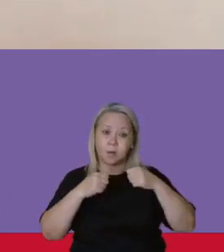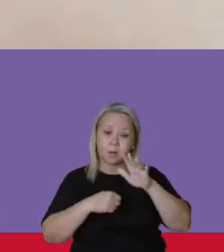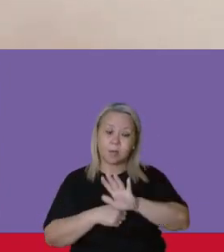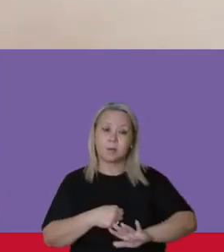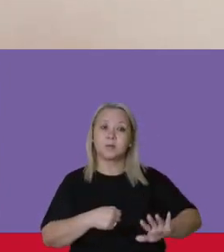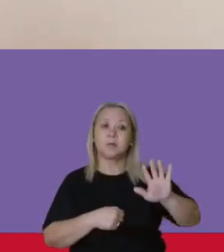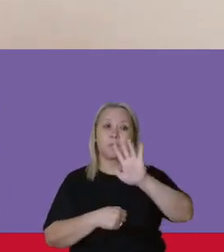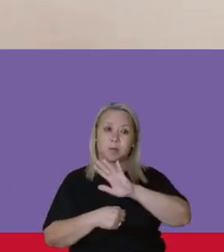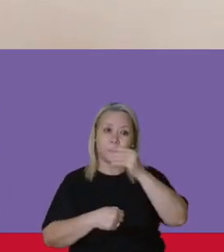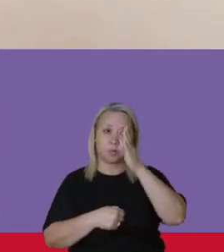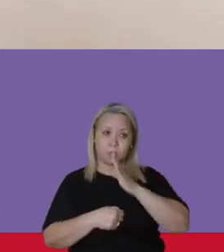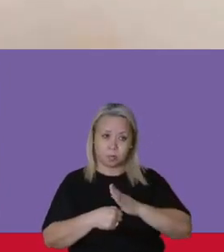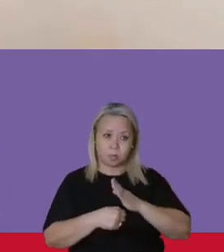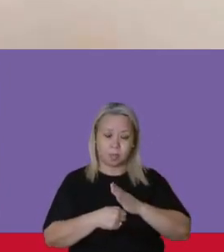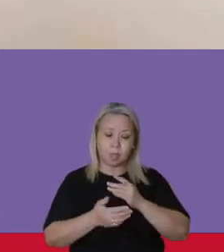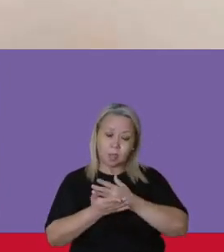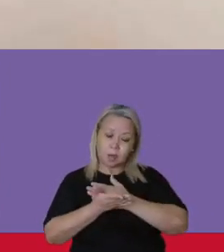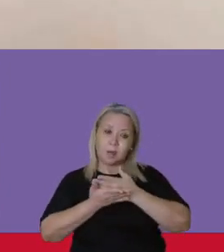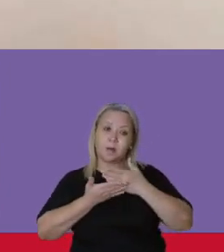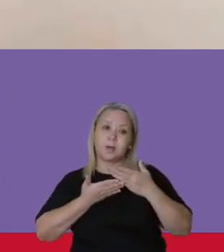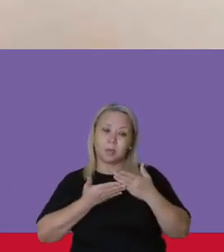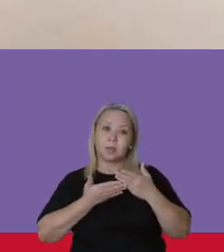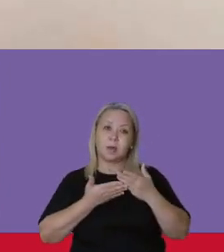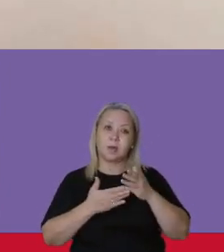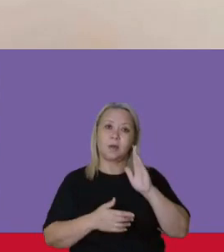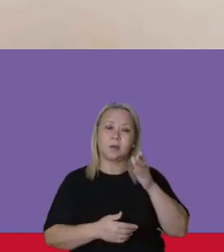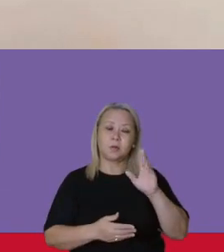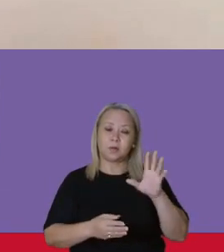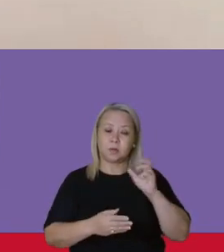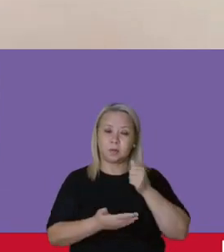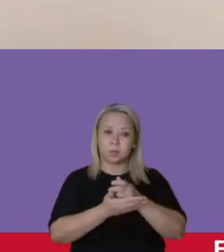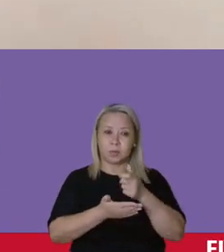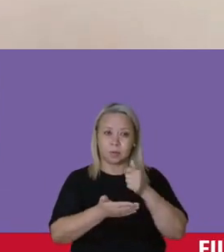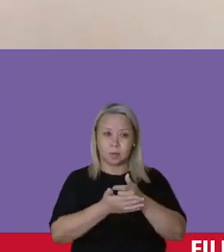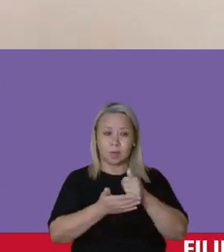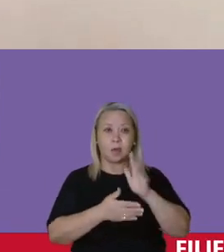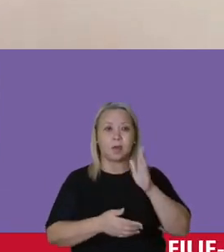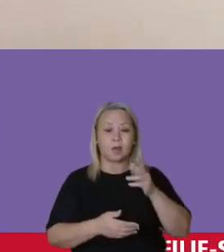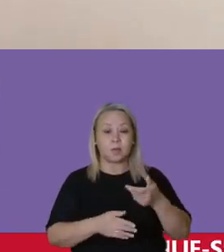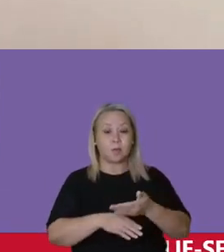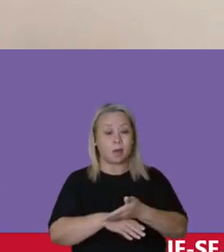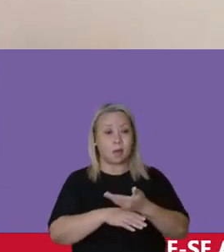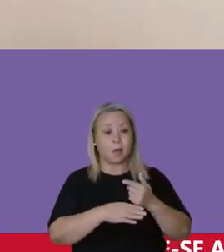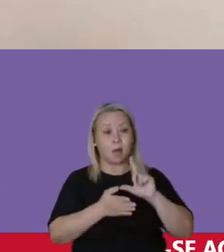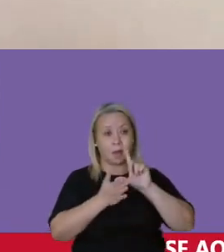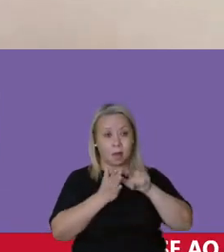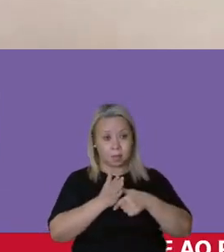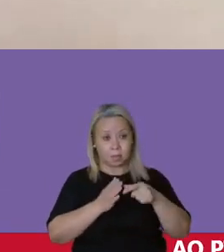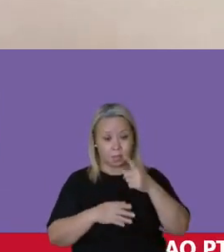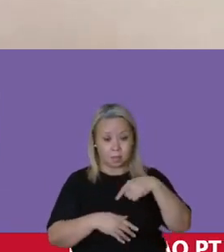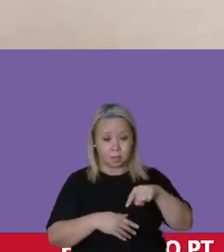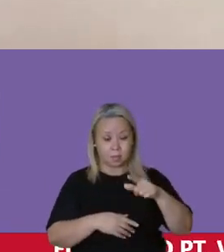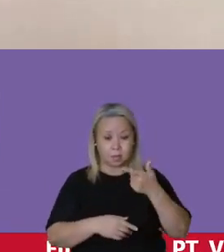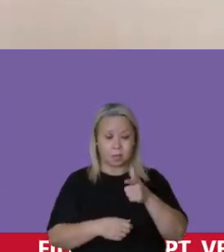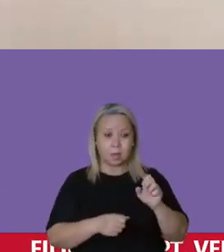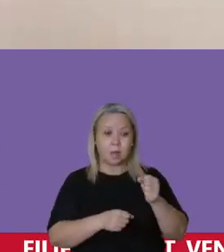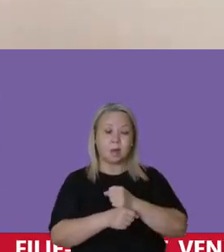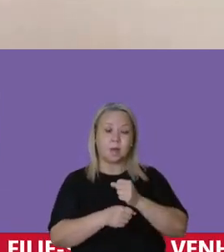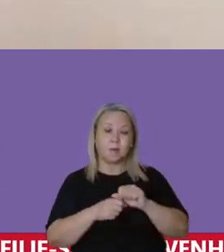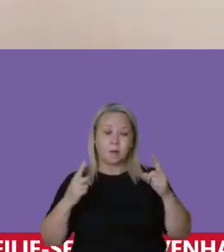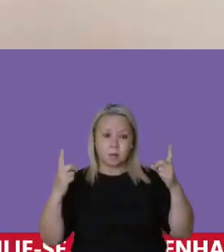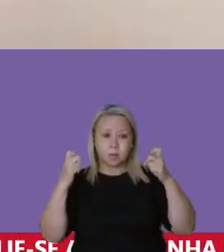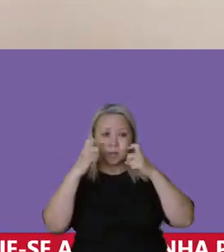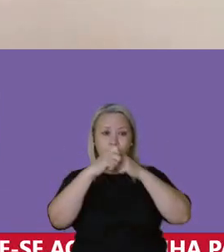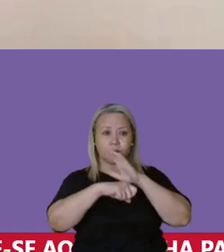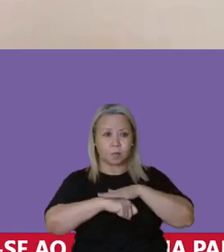para todo mundo, e só a partir daí ser de acordo com a contribuição. Então, a gente já estava atrasado nisso, e a reforma dificulta